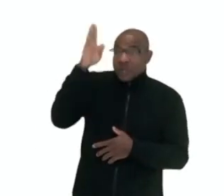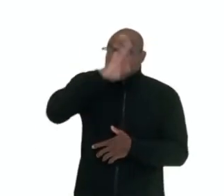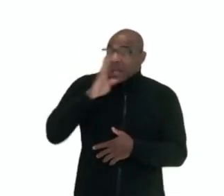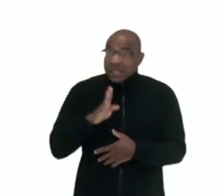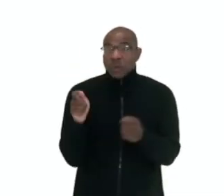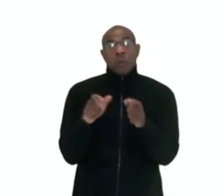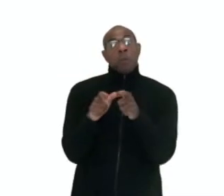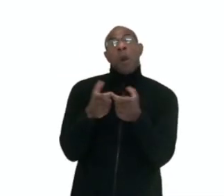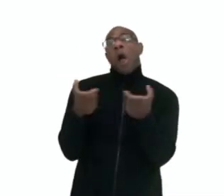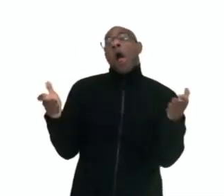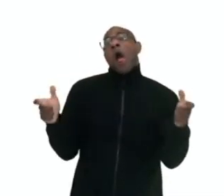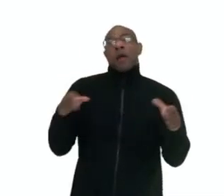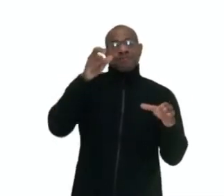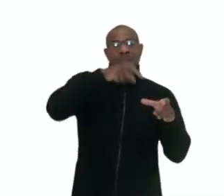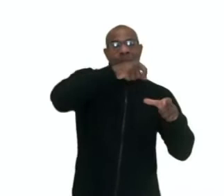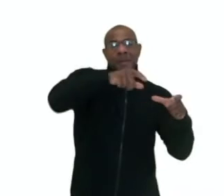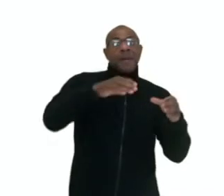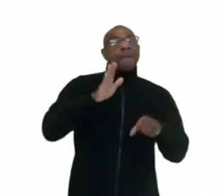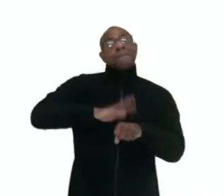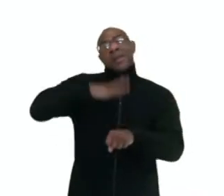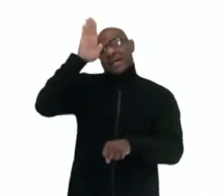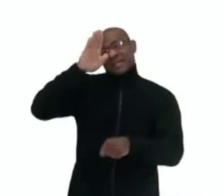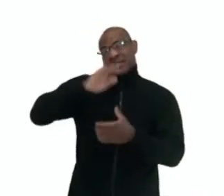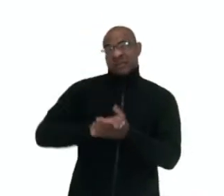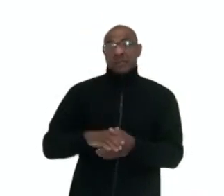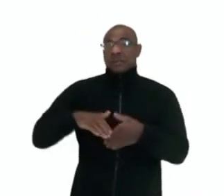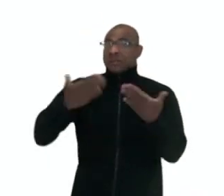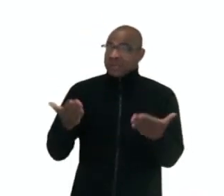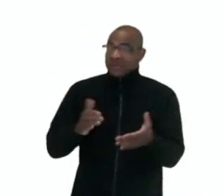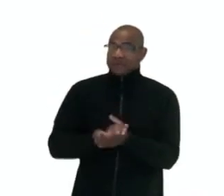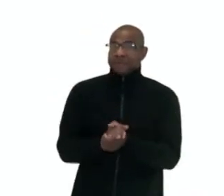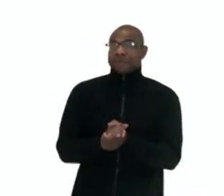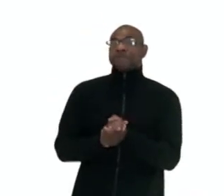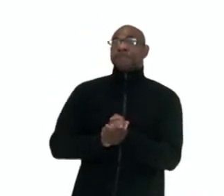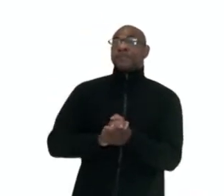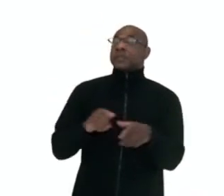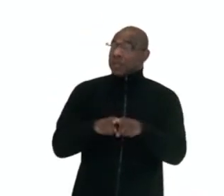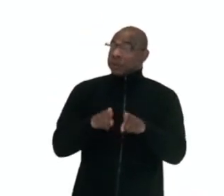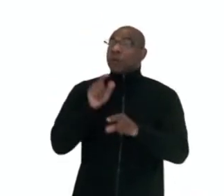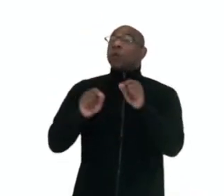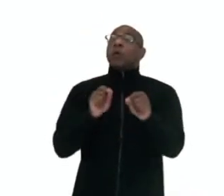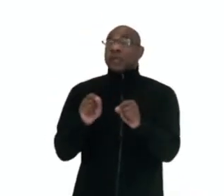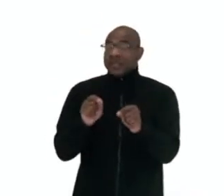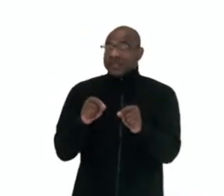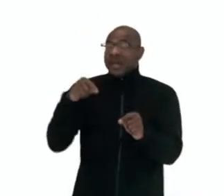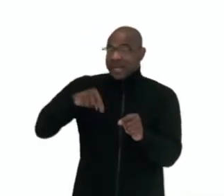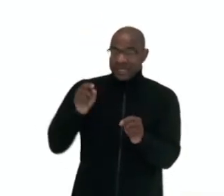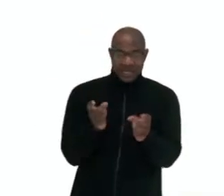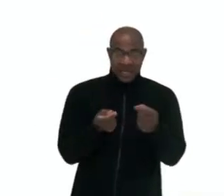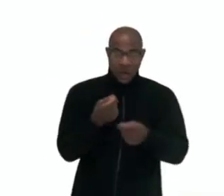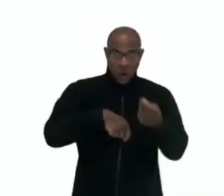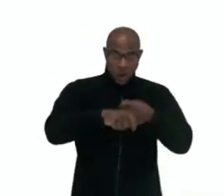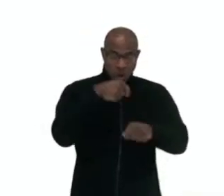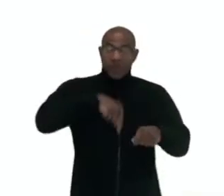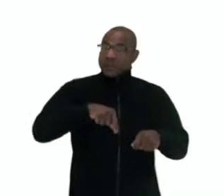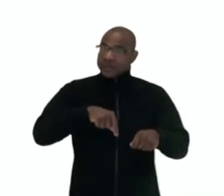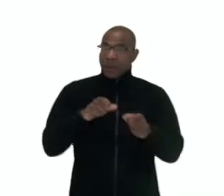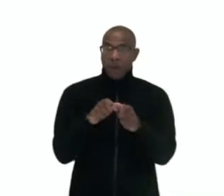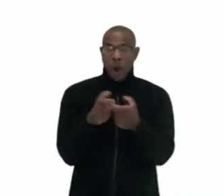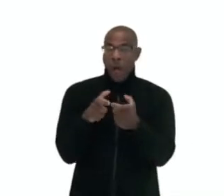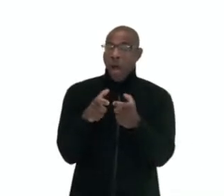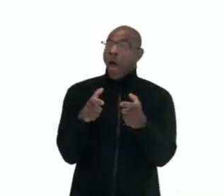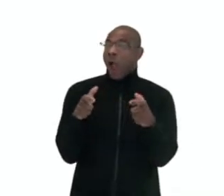maior ocorrência. A espécie tem grande importância econômica, tendo o Paraná por muitos anos como maior